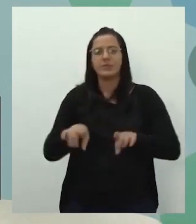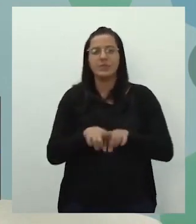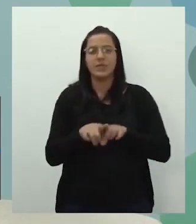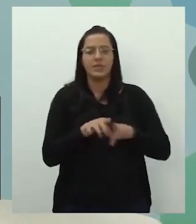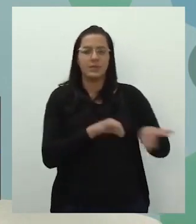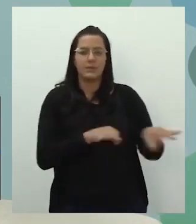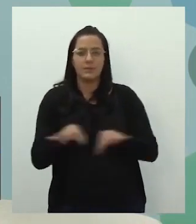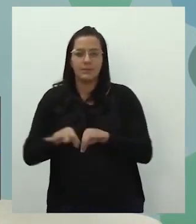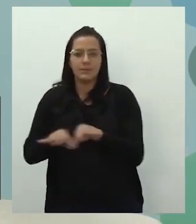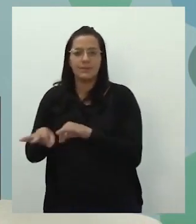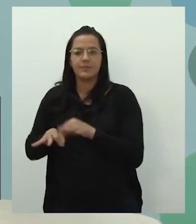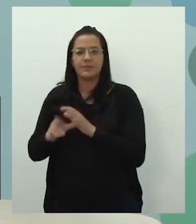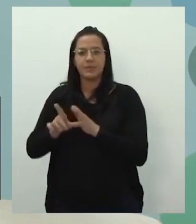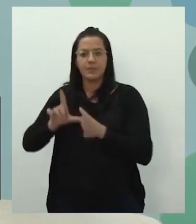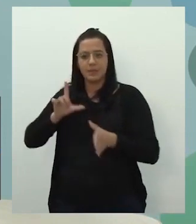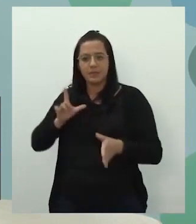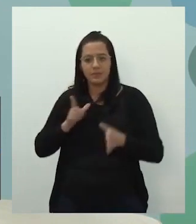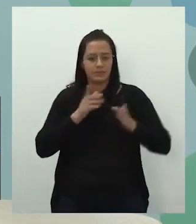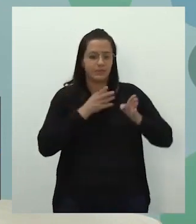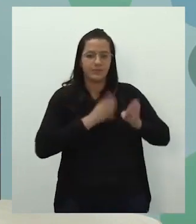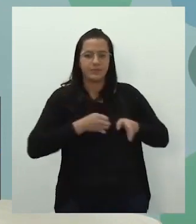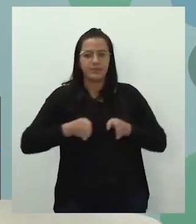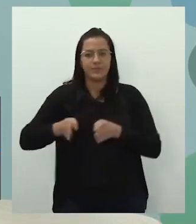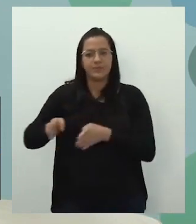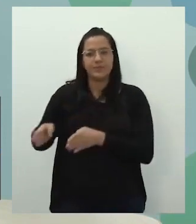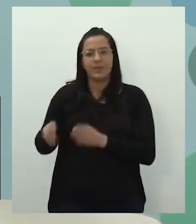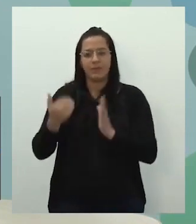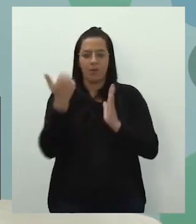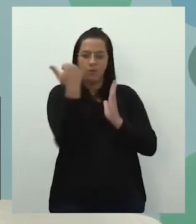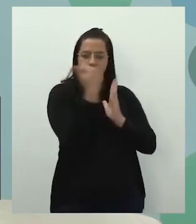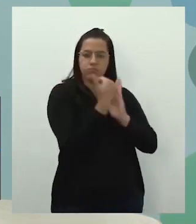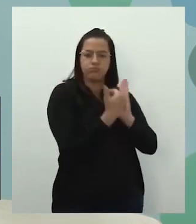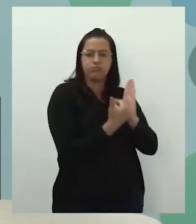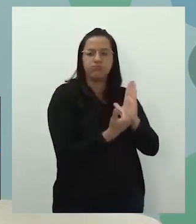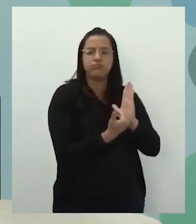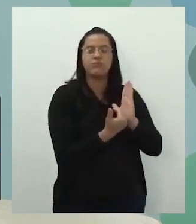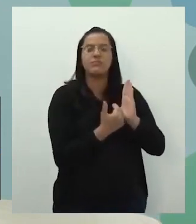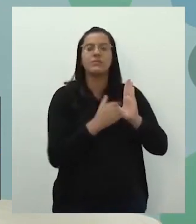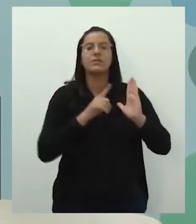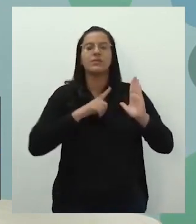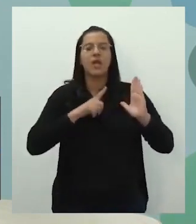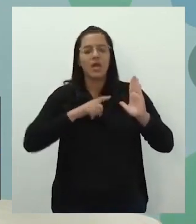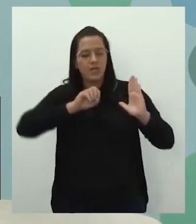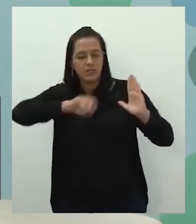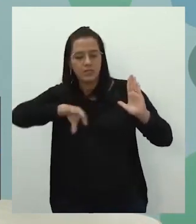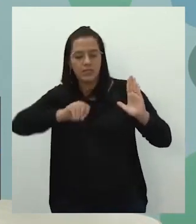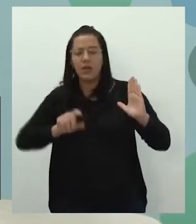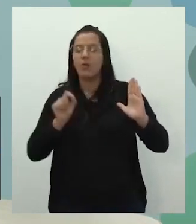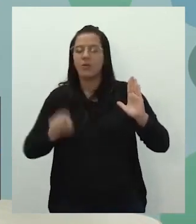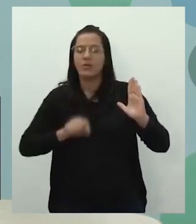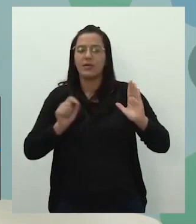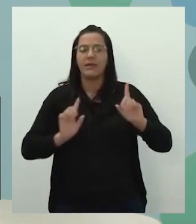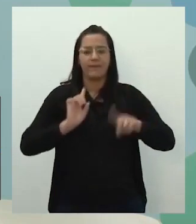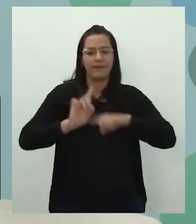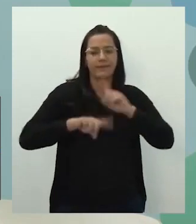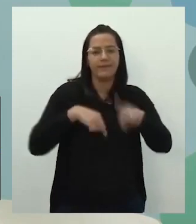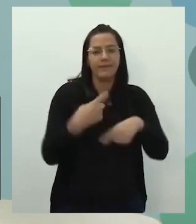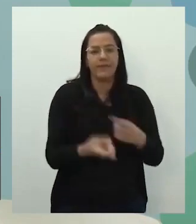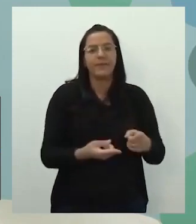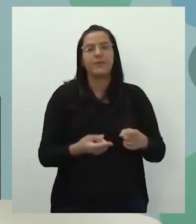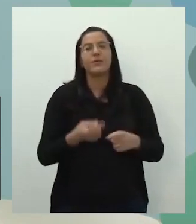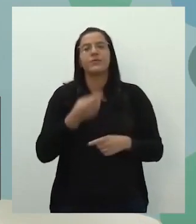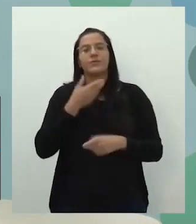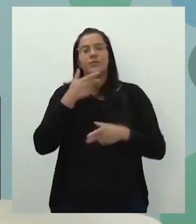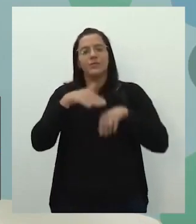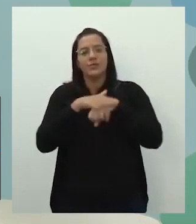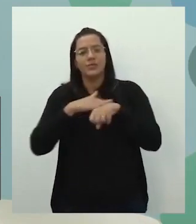nós montamos o material, preparamos, fazemos um plano de aula, depois nós montamos o material, conversamos com o pessoal lá do